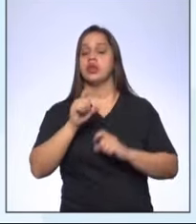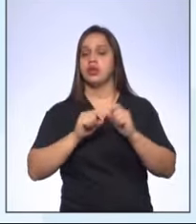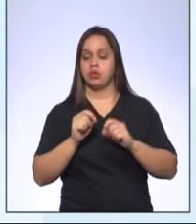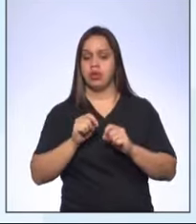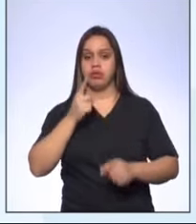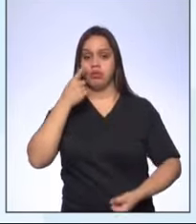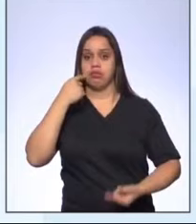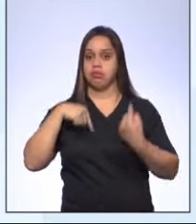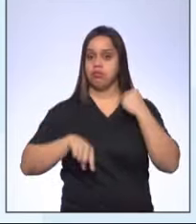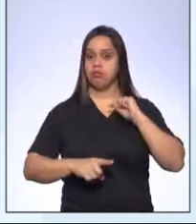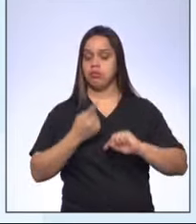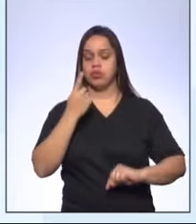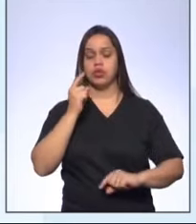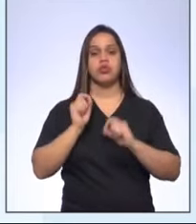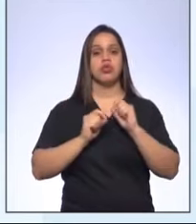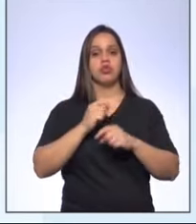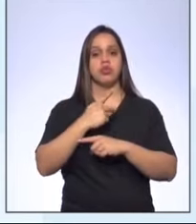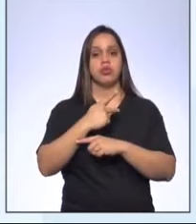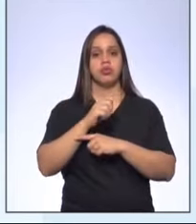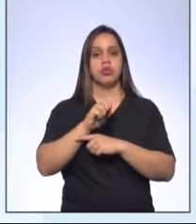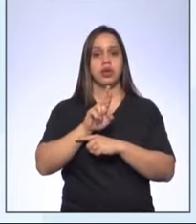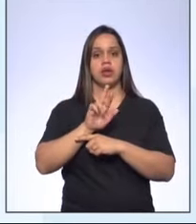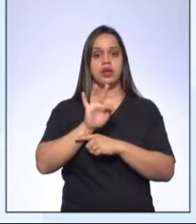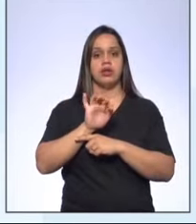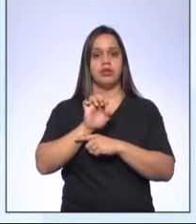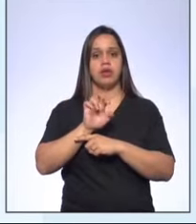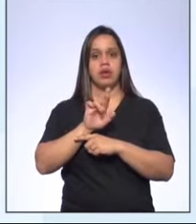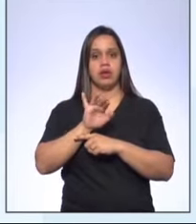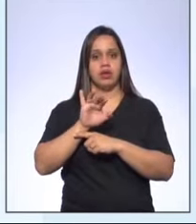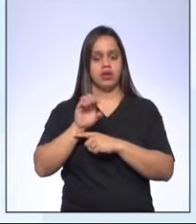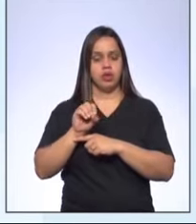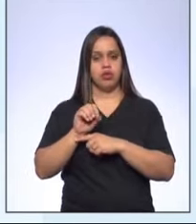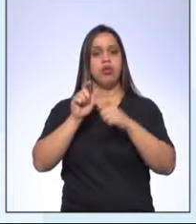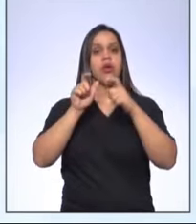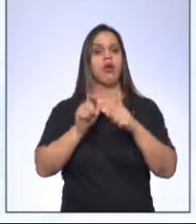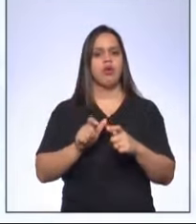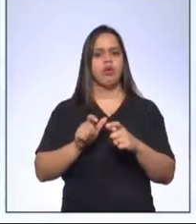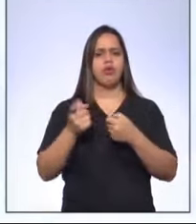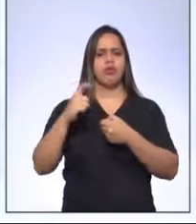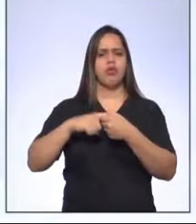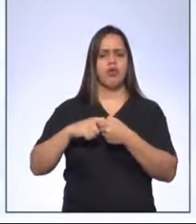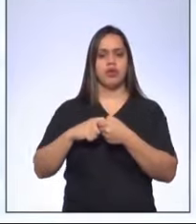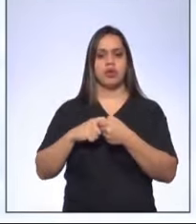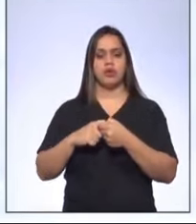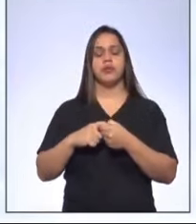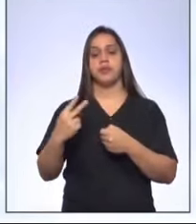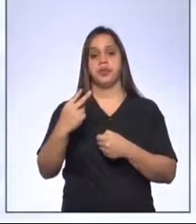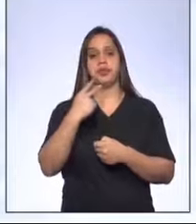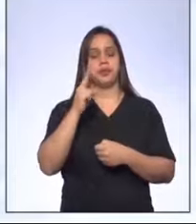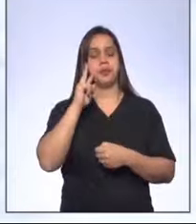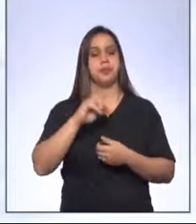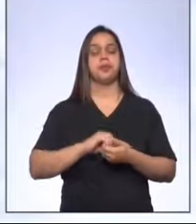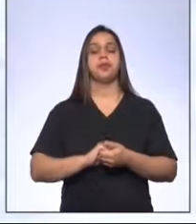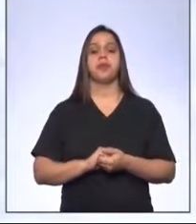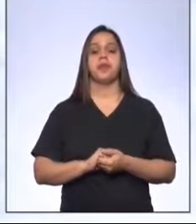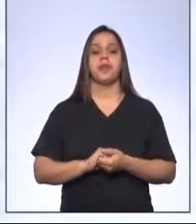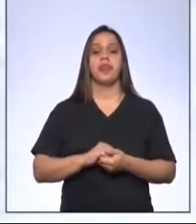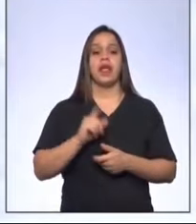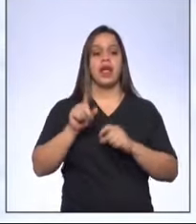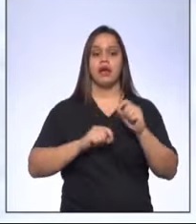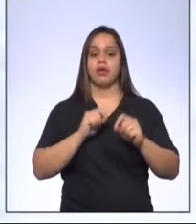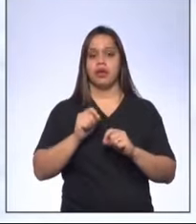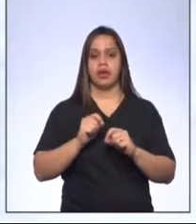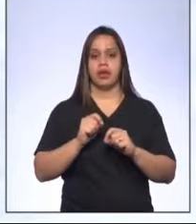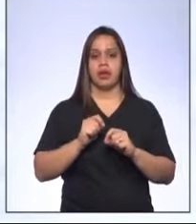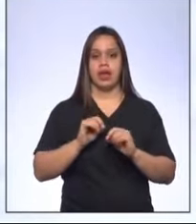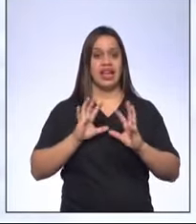periférico, tá bom? O sistema nervoso periférico, volta para mim, por favor. O sistema nervoso periférico, gente, é aquele que vai